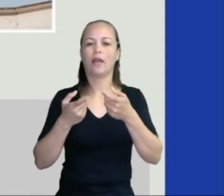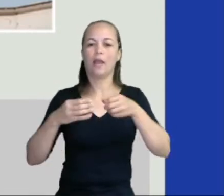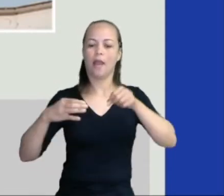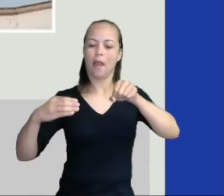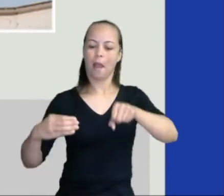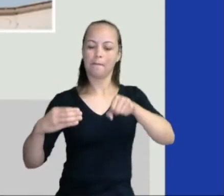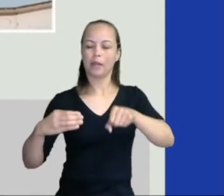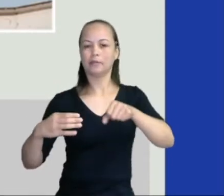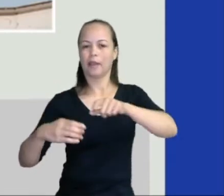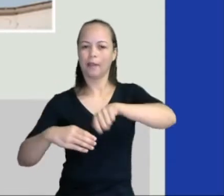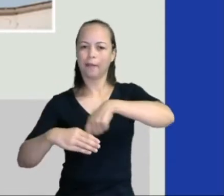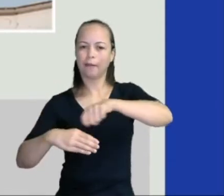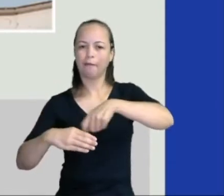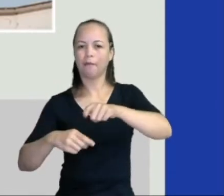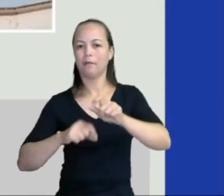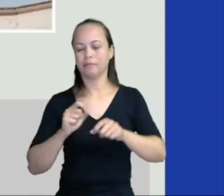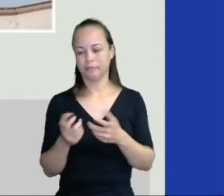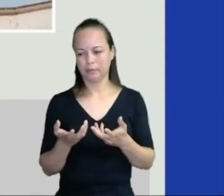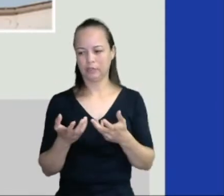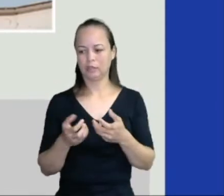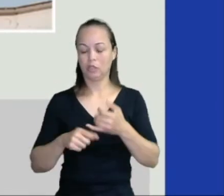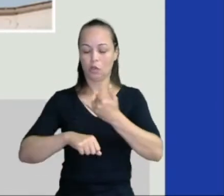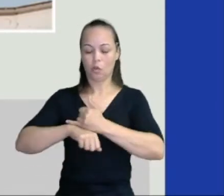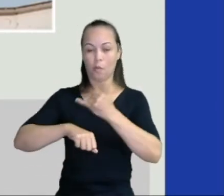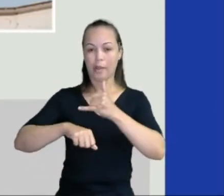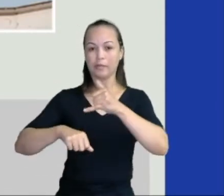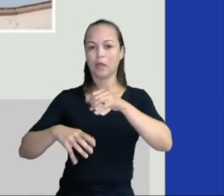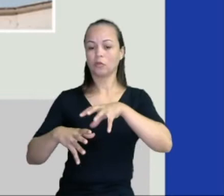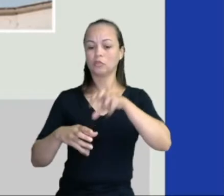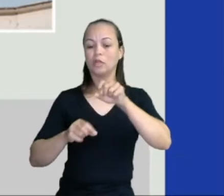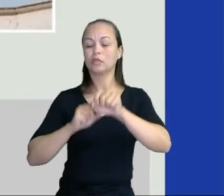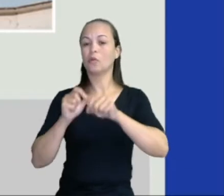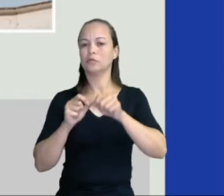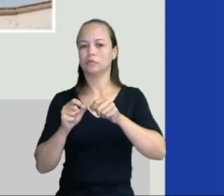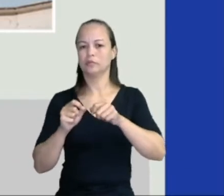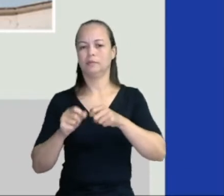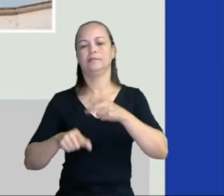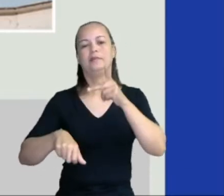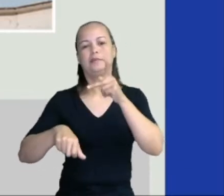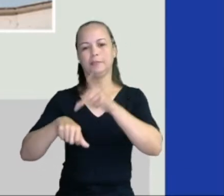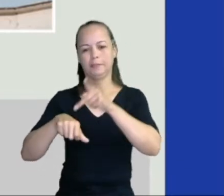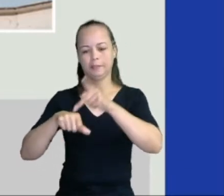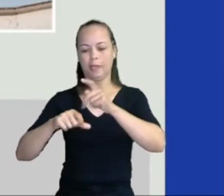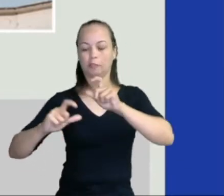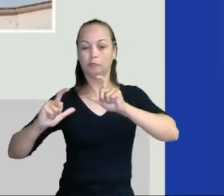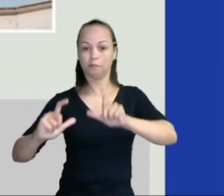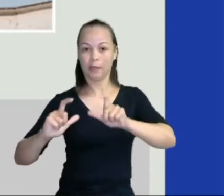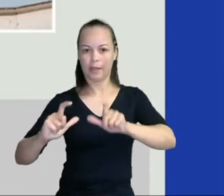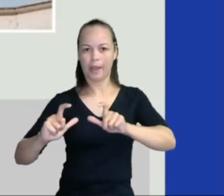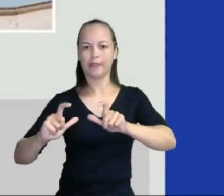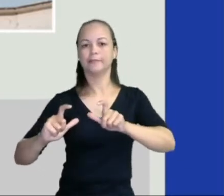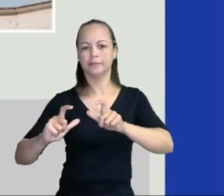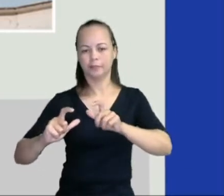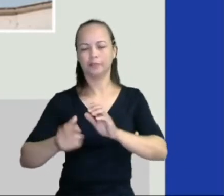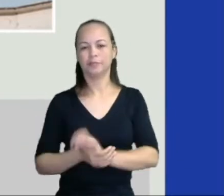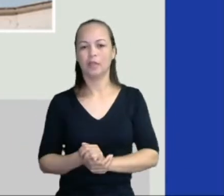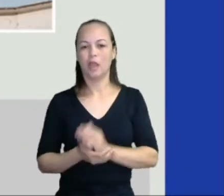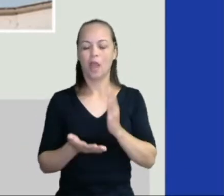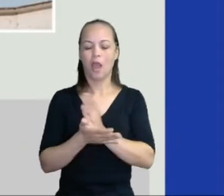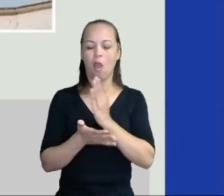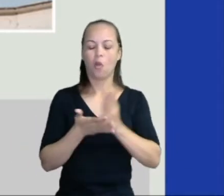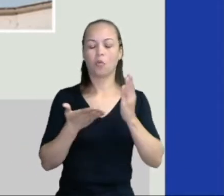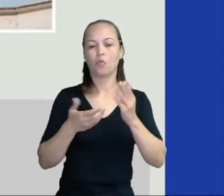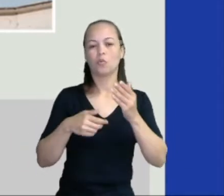E de onde é tirado o metal? O metal é tirado das rochas. Isso mesmo, algumas rochas